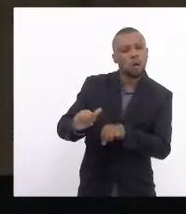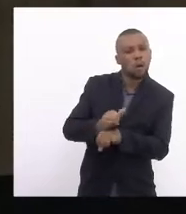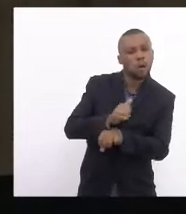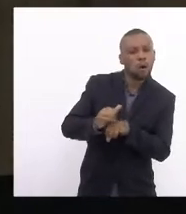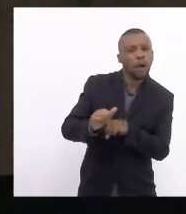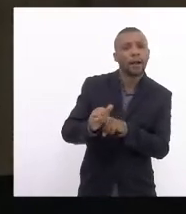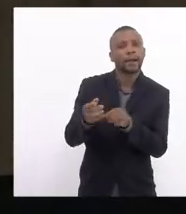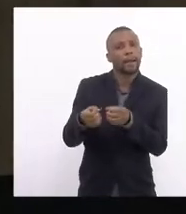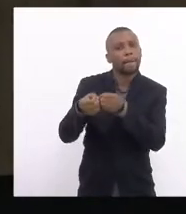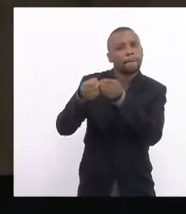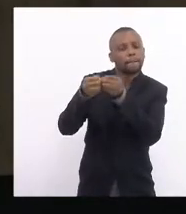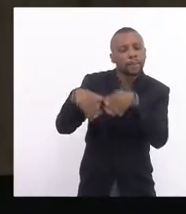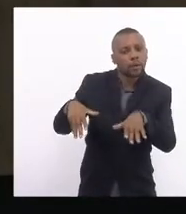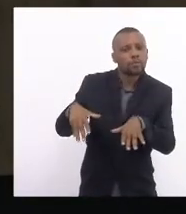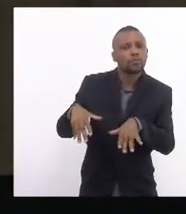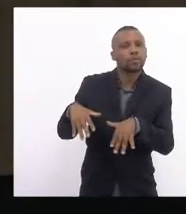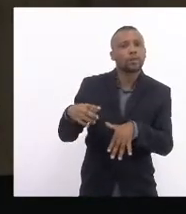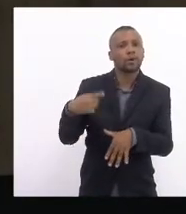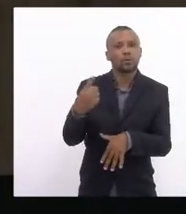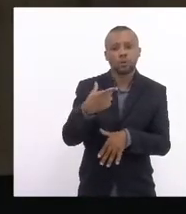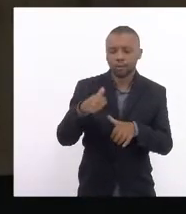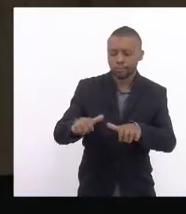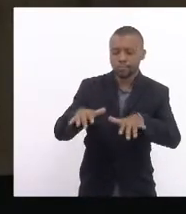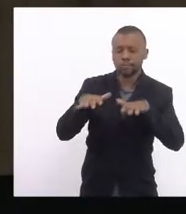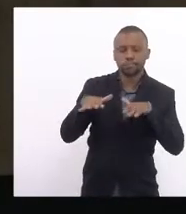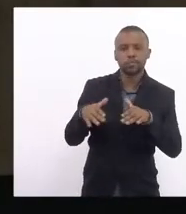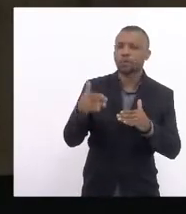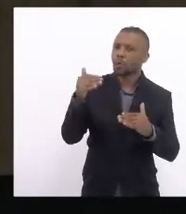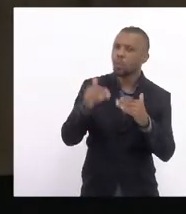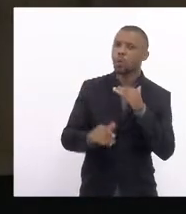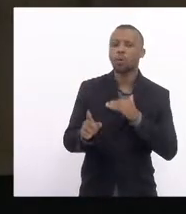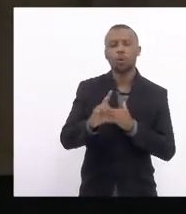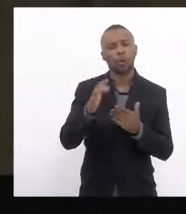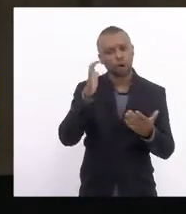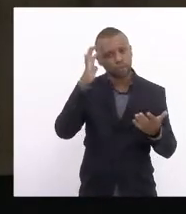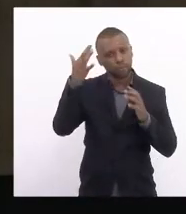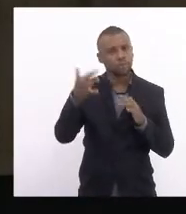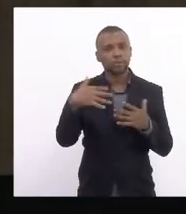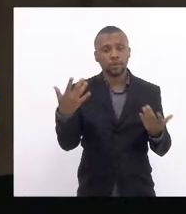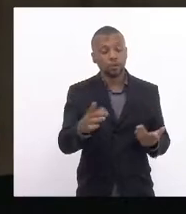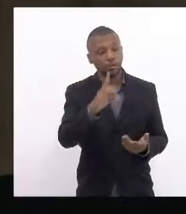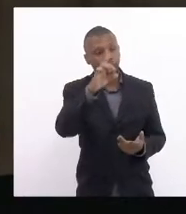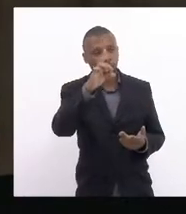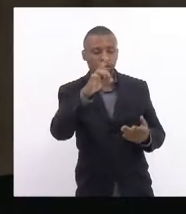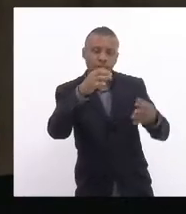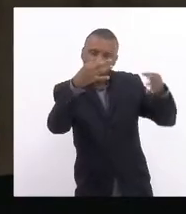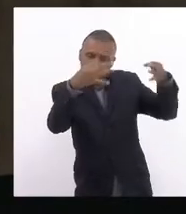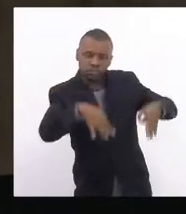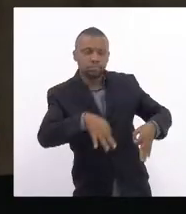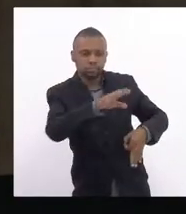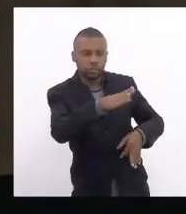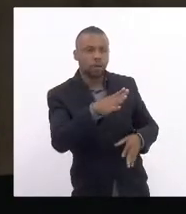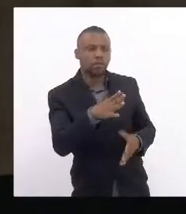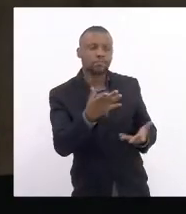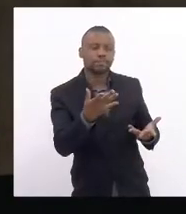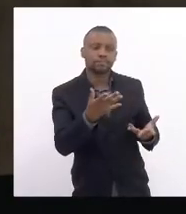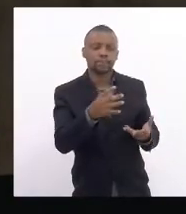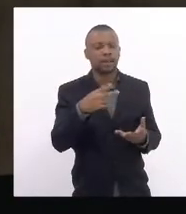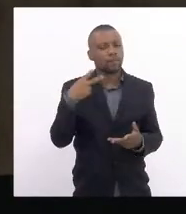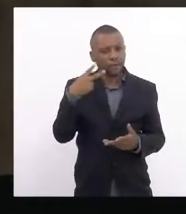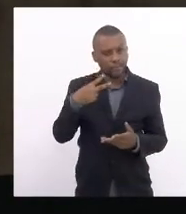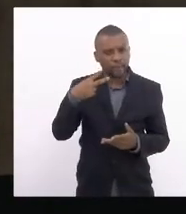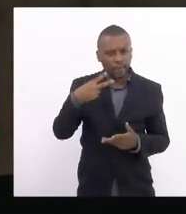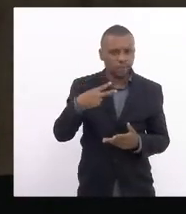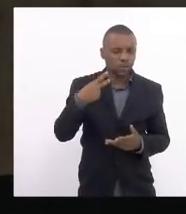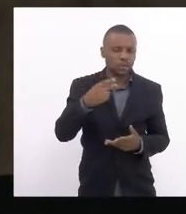o parlamento. Eu não concordo com esse tipo de situação. É legítimo, por parte do deputado, que está aqui, que foi vereador de